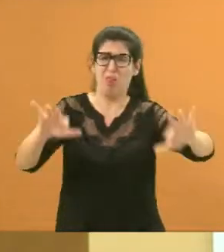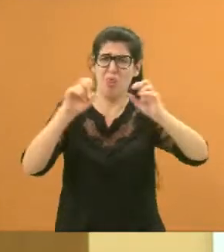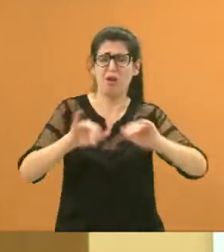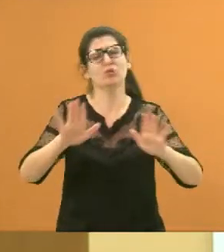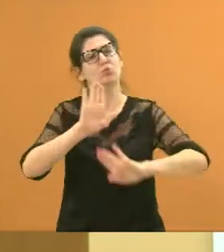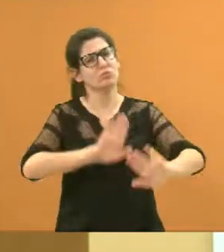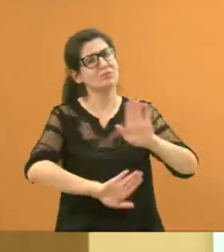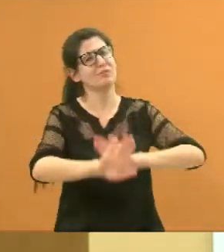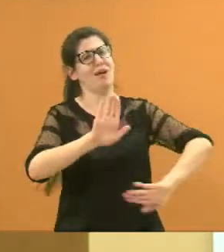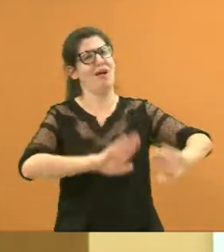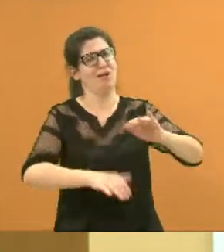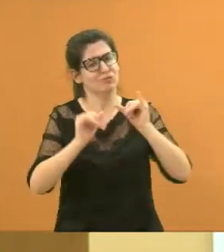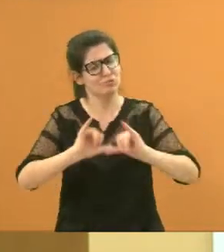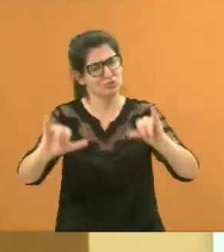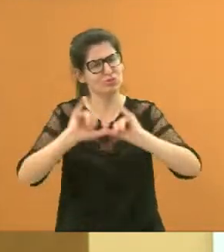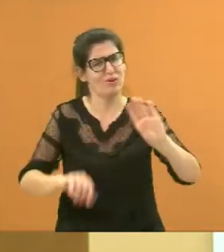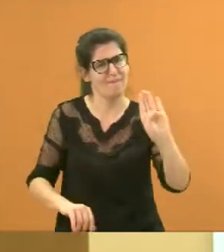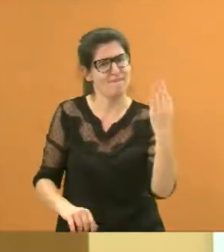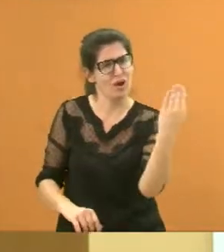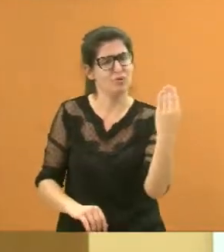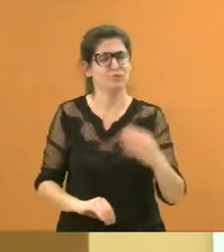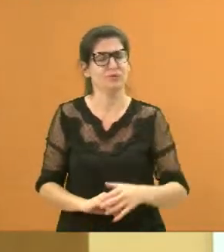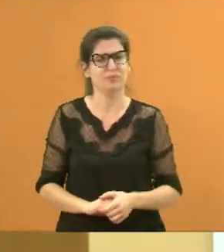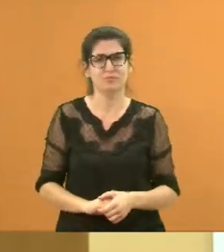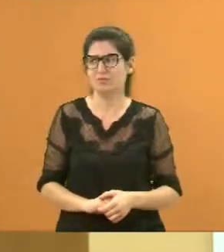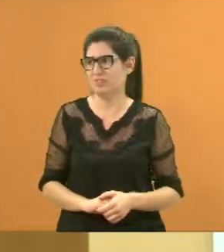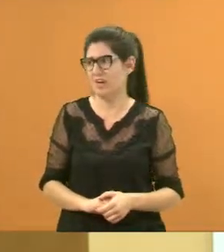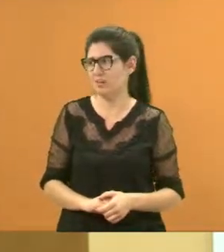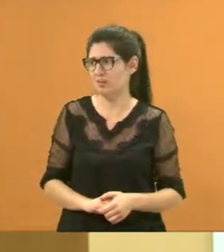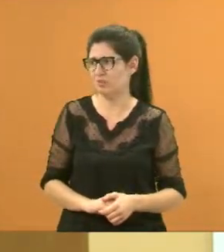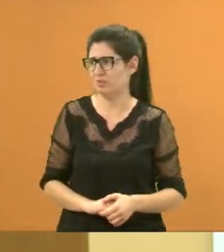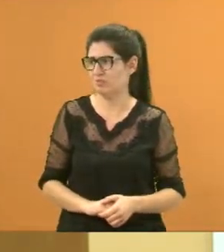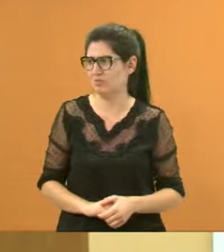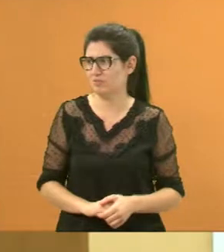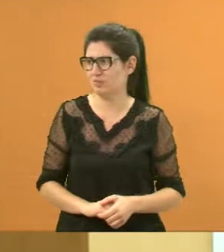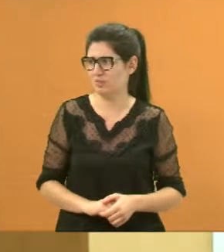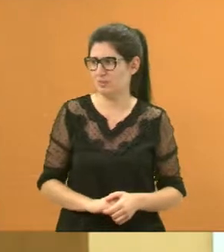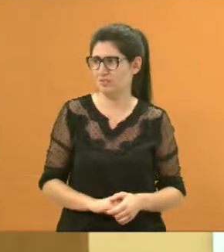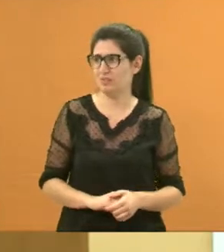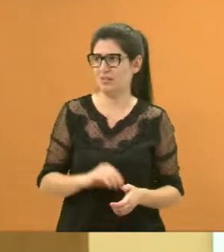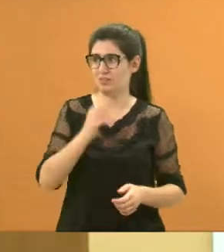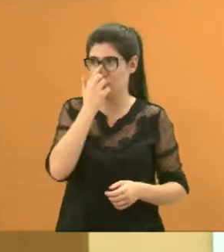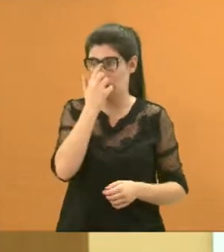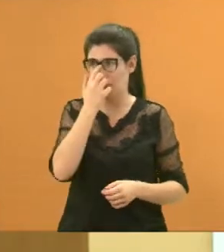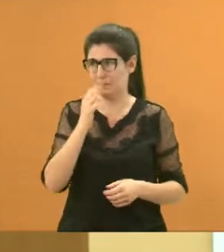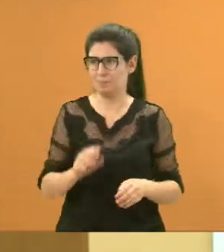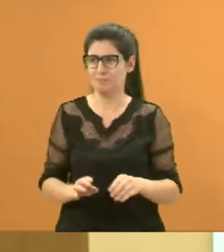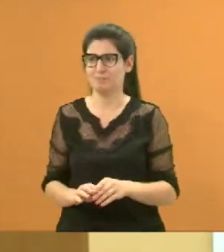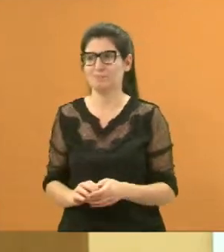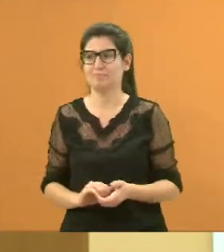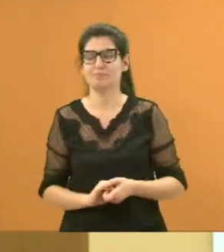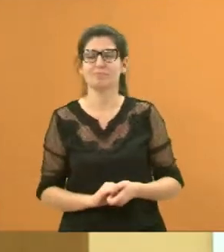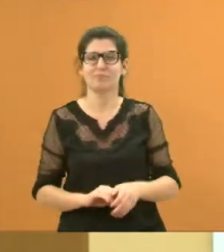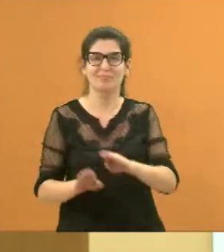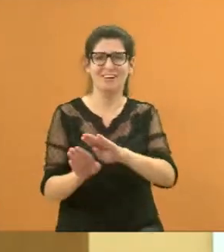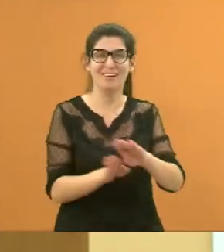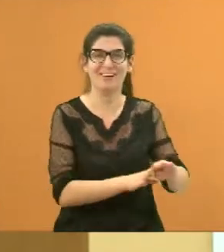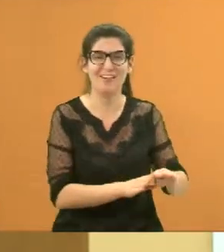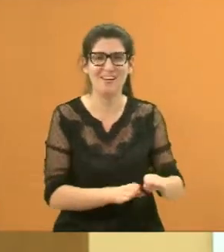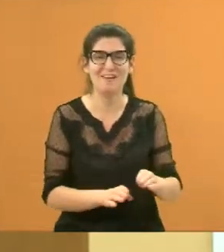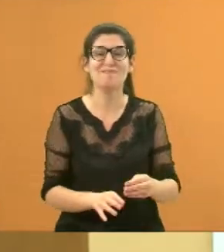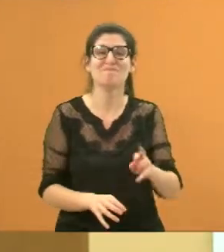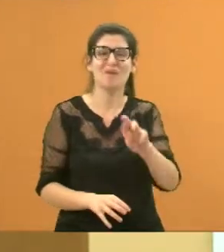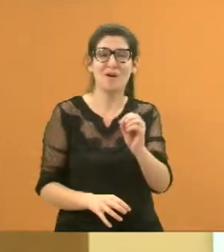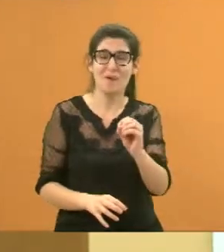tomar. E nesse sentido, eu peguei aqui uma fala do Rodrigo, e eu acho que ele